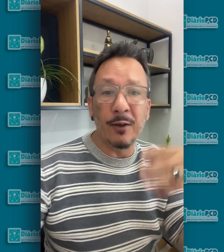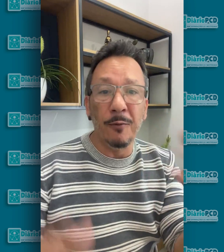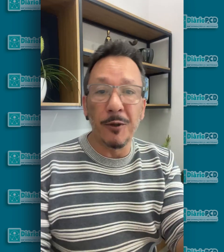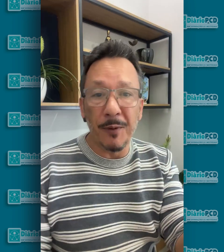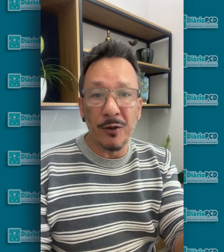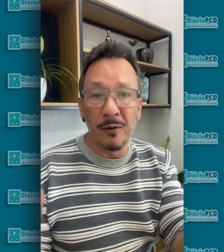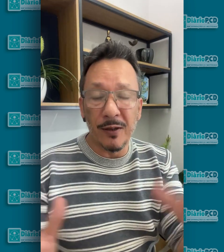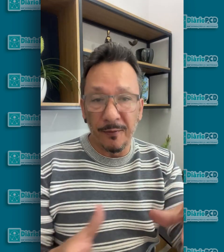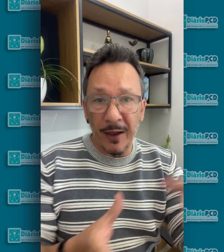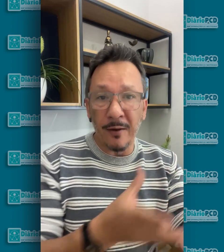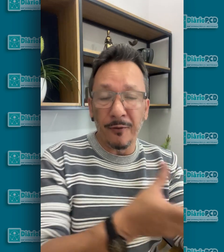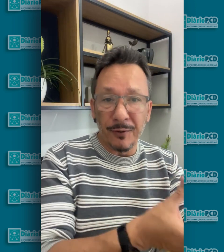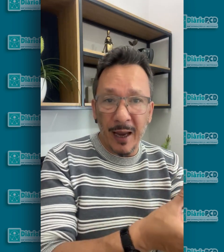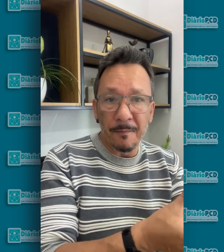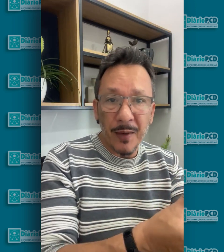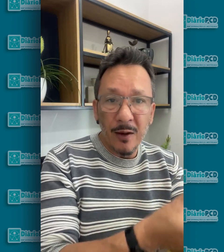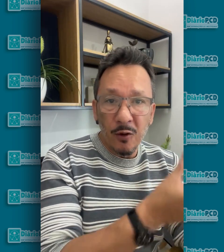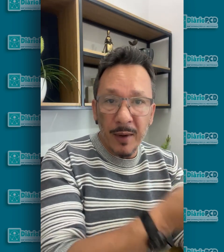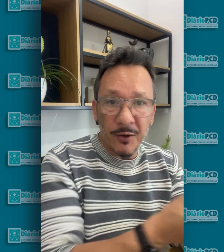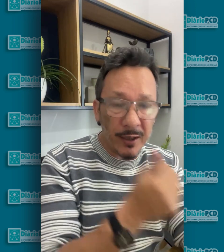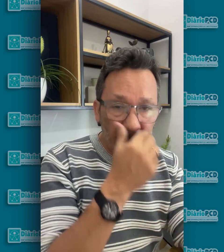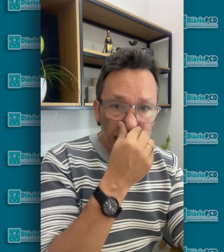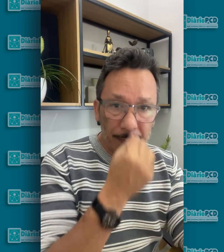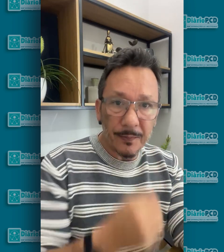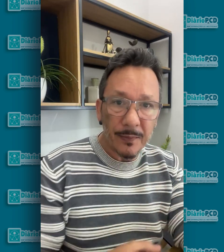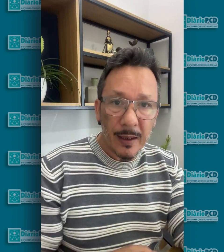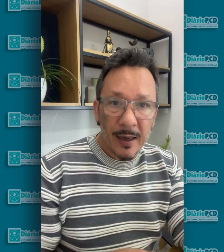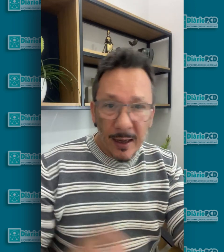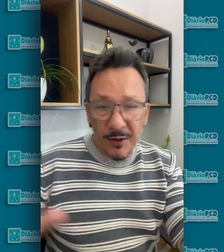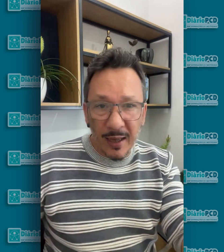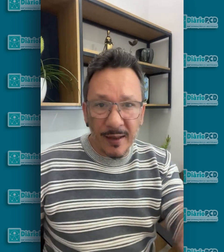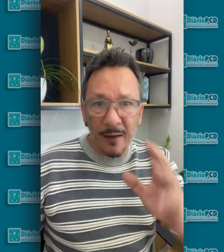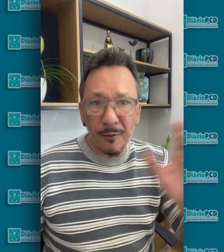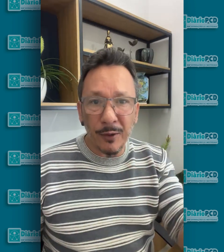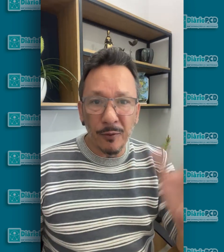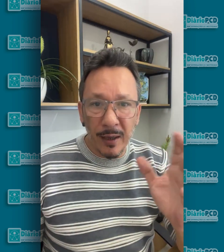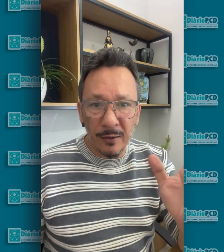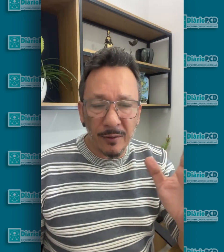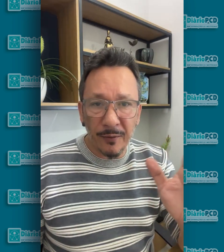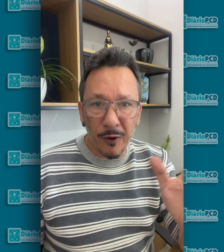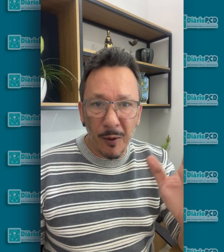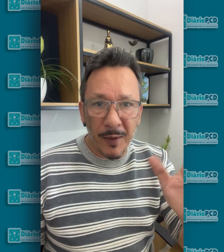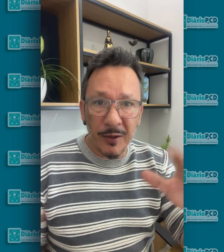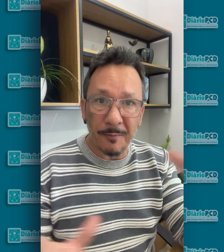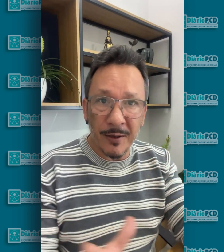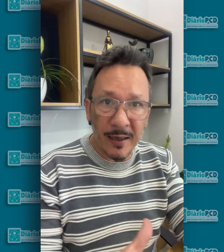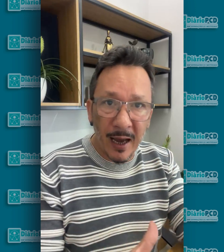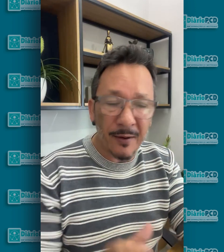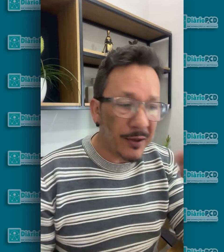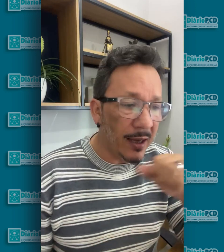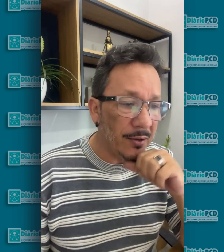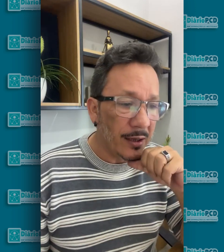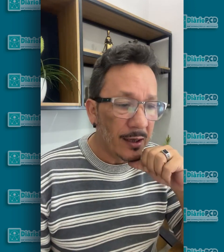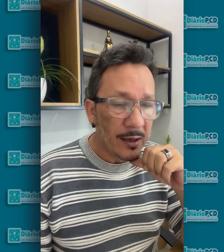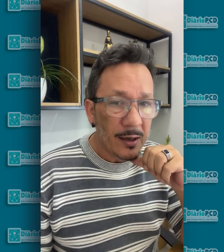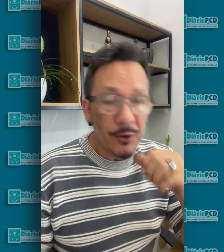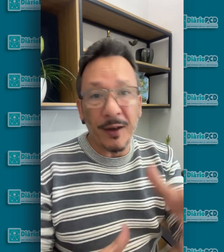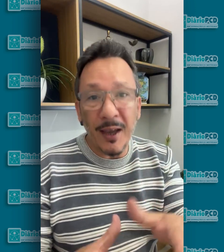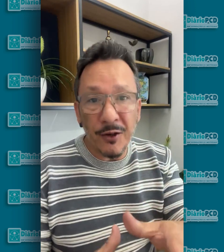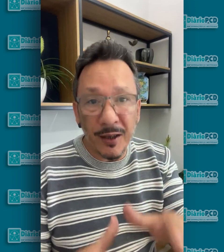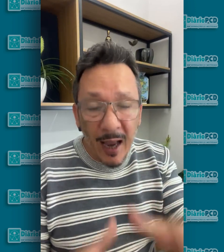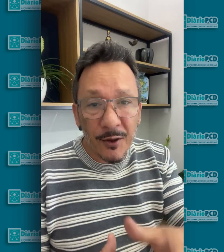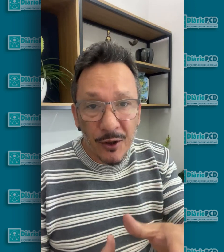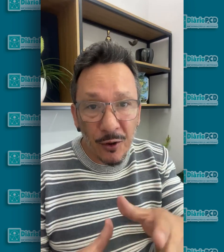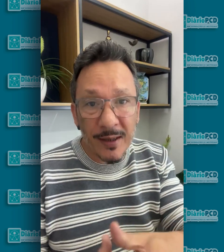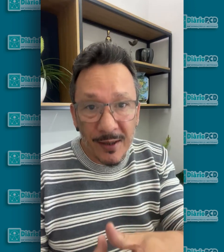tudo bem, esse grupo de pessoas veio a fundar uma entidade. Eles já estavam atuando informalmente, depois criaram a entidade.